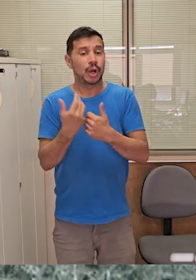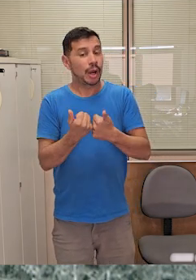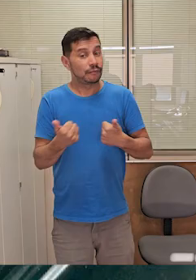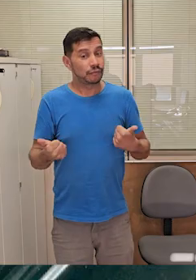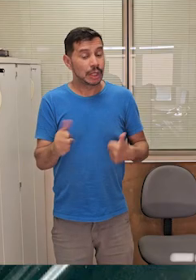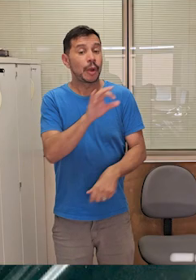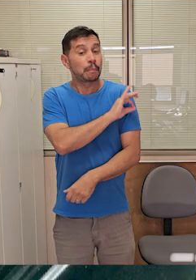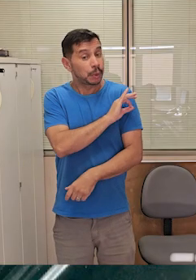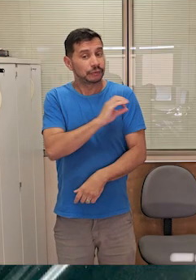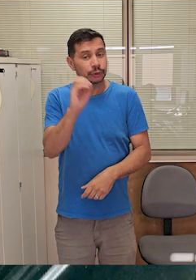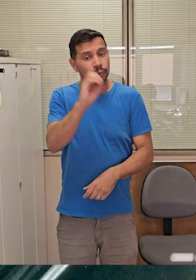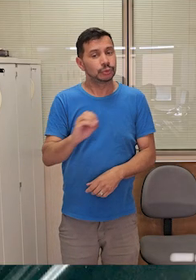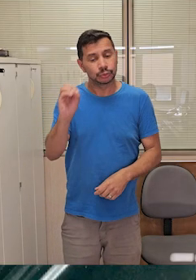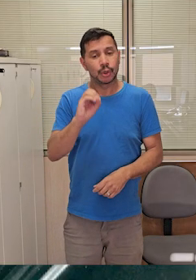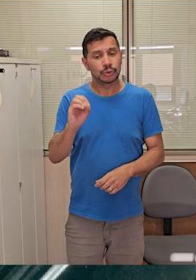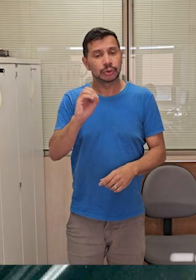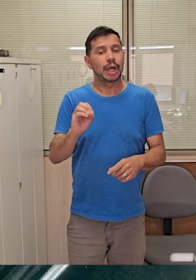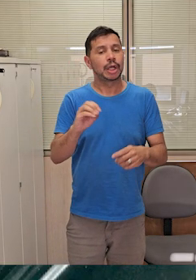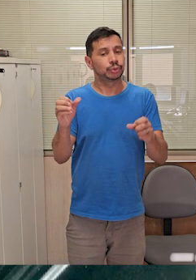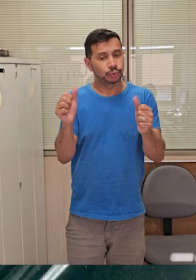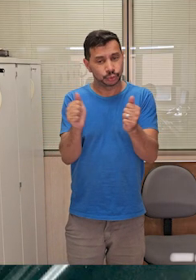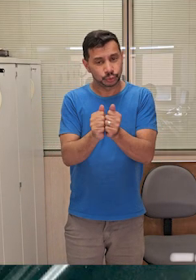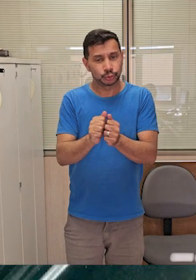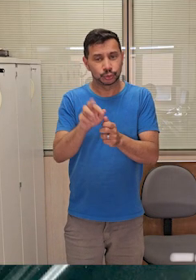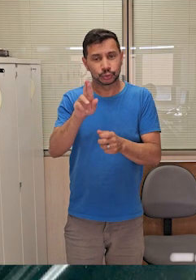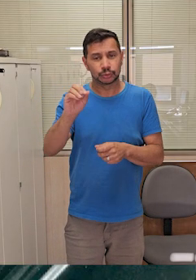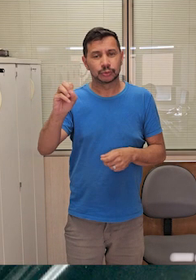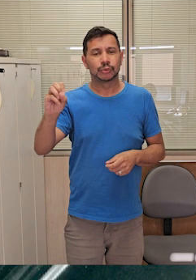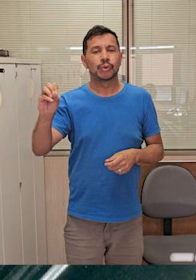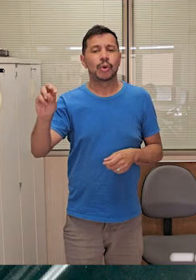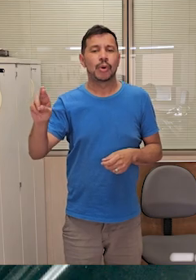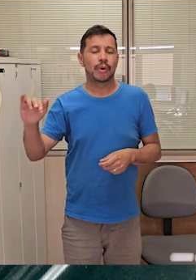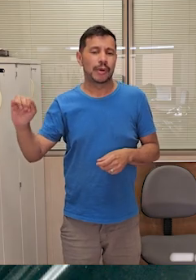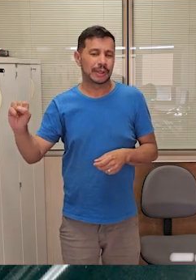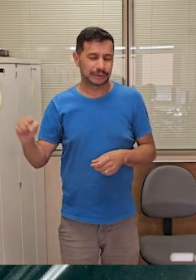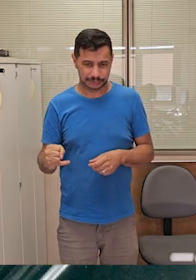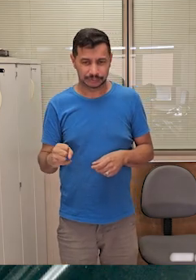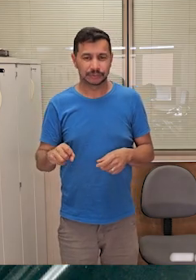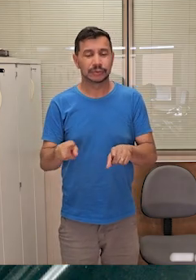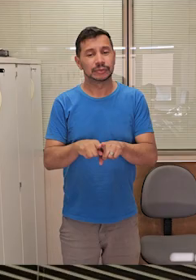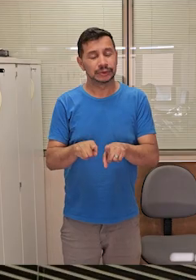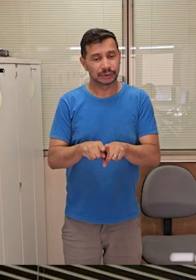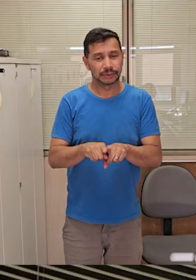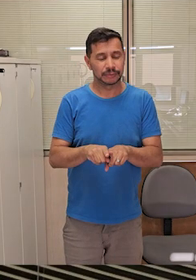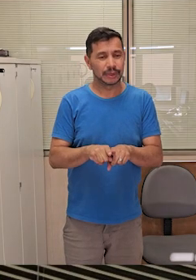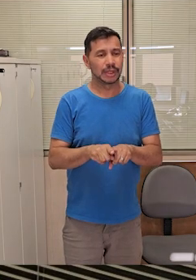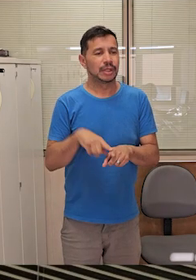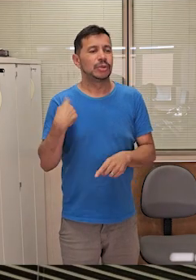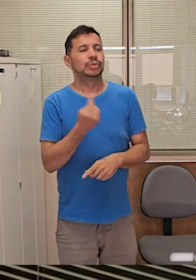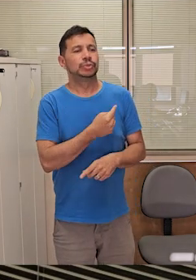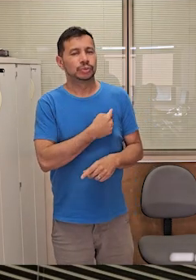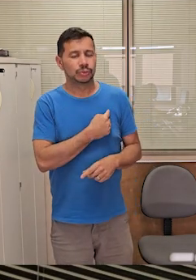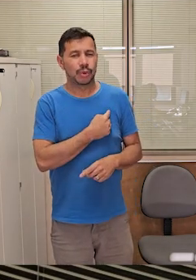à vice-prefeitura de Osasco, na gestão de Francisco Rossi, exercendo o cargo por 2 mandatos. Então, o